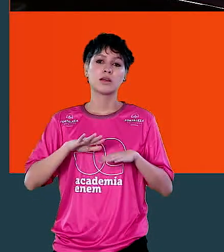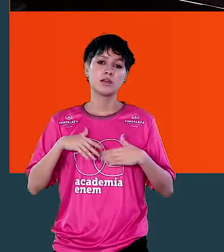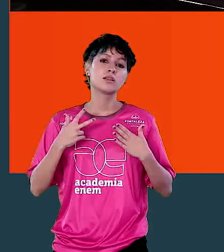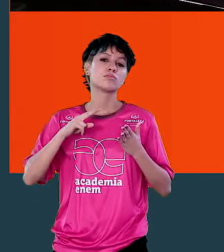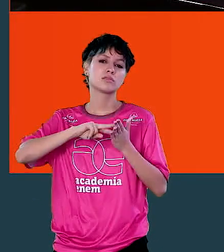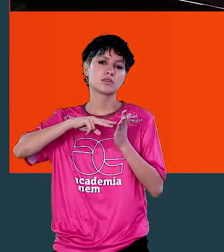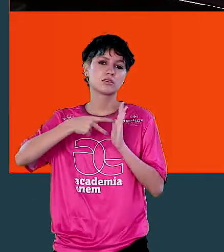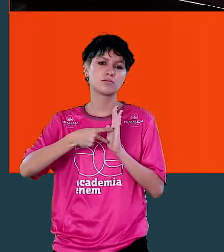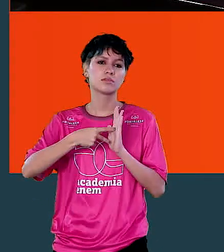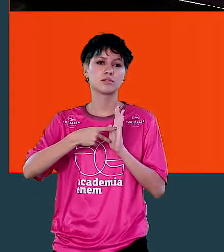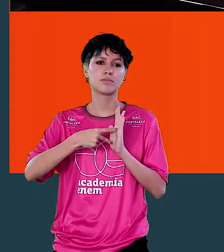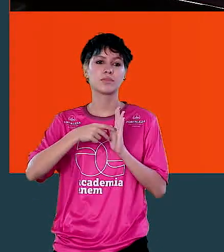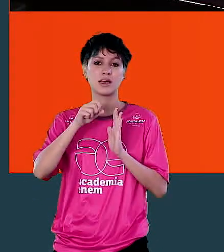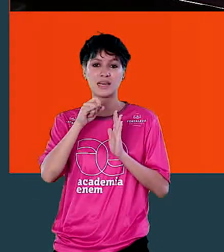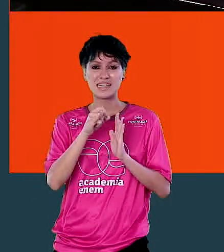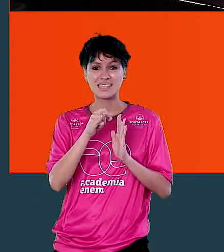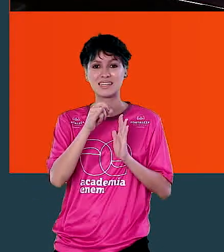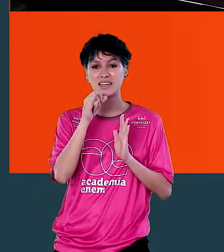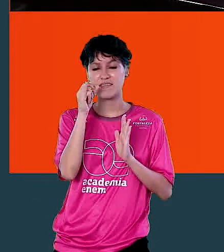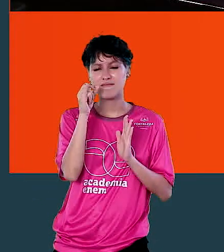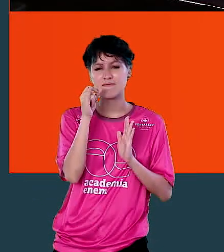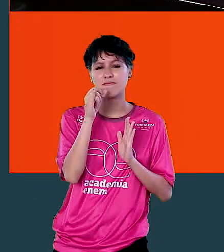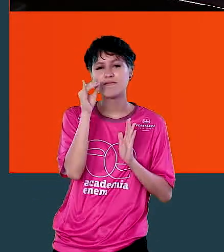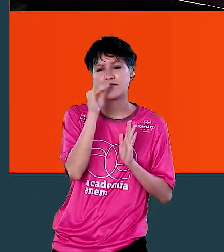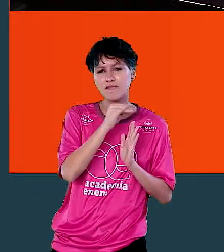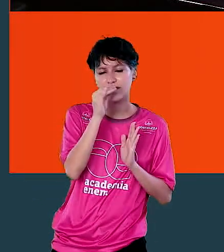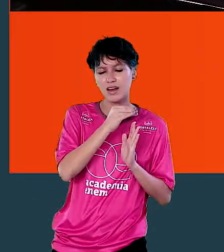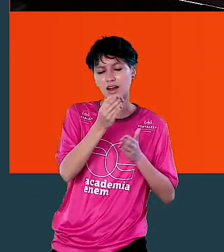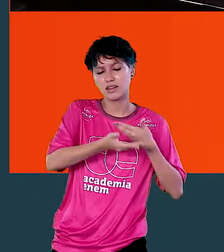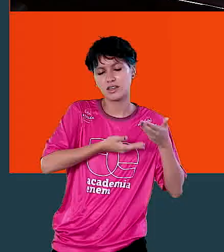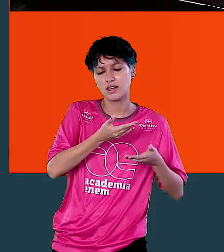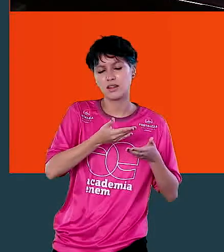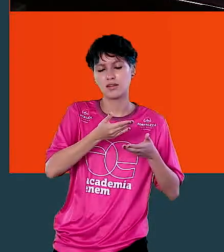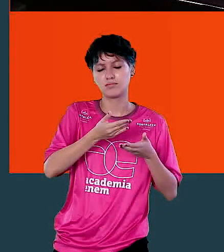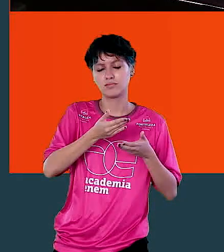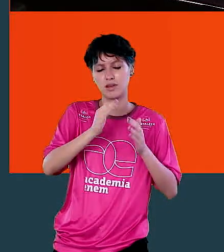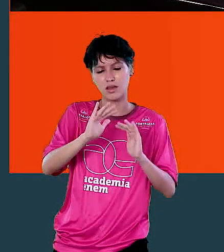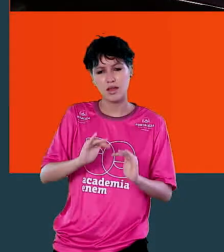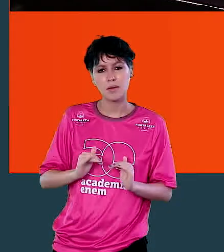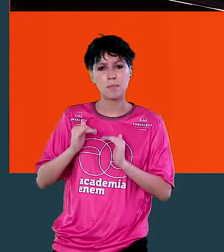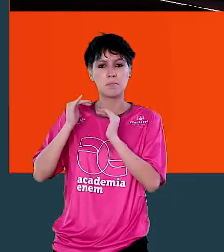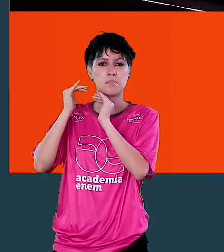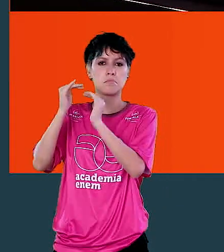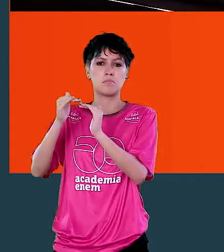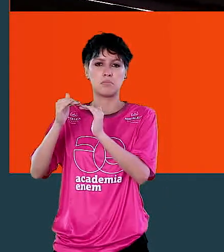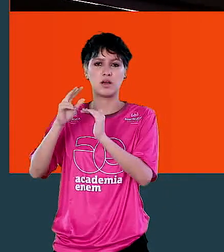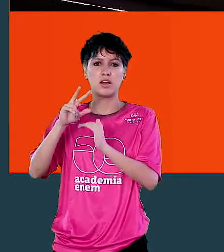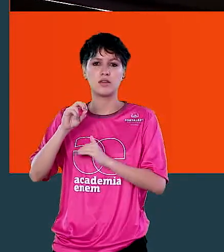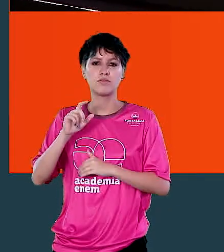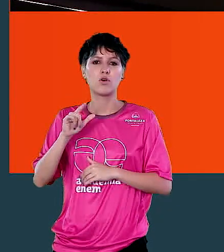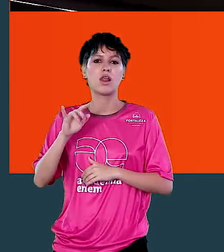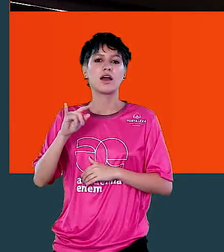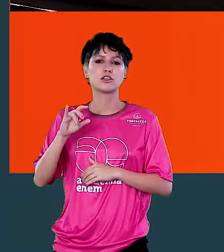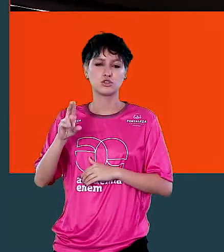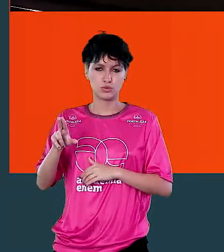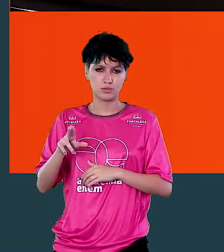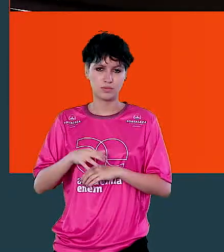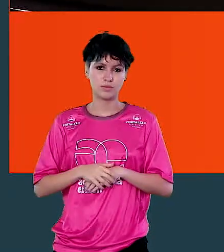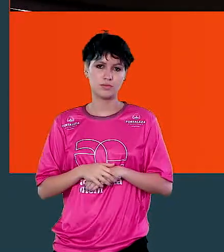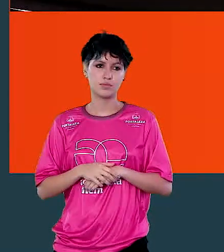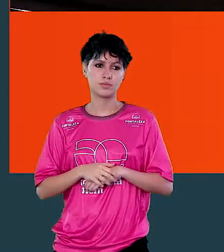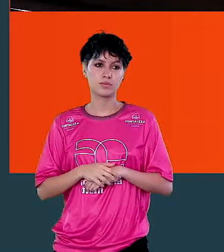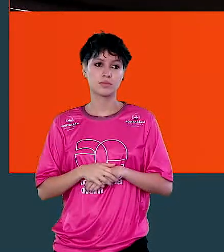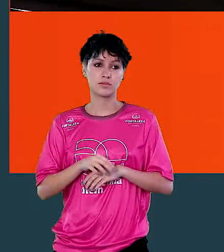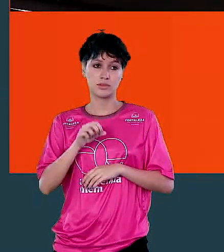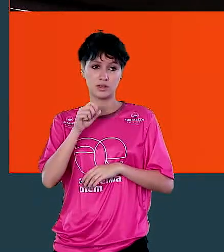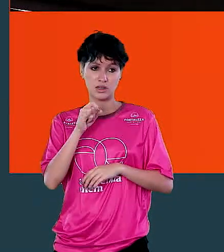volatiliza, mais ela evapora. Quanto mais forte é a interação, mais fixa ela